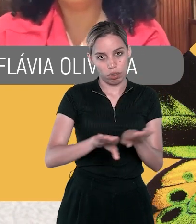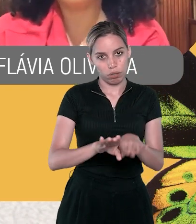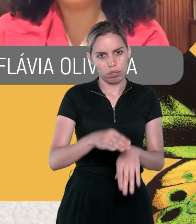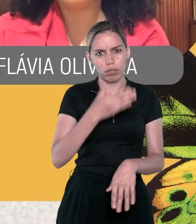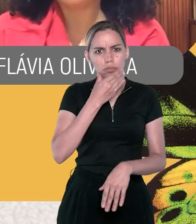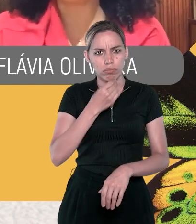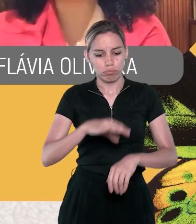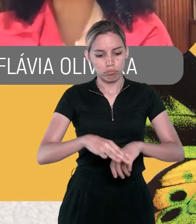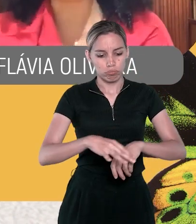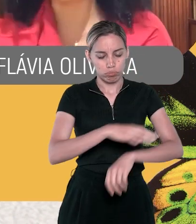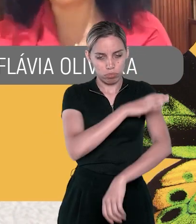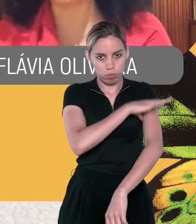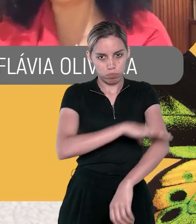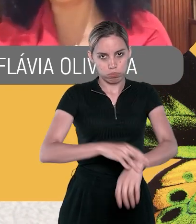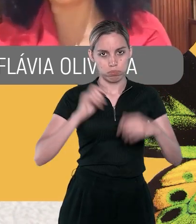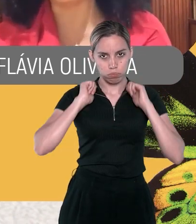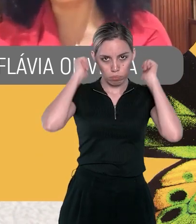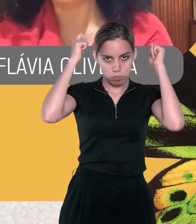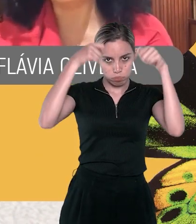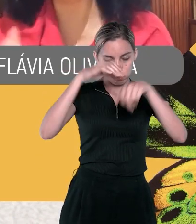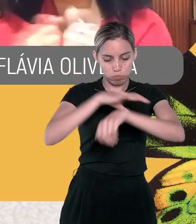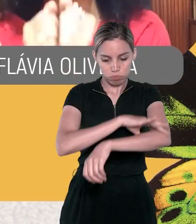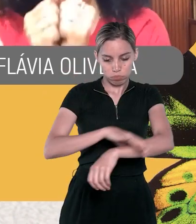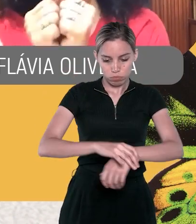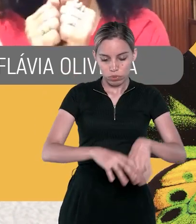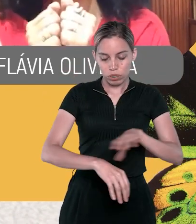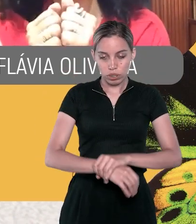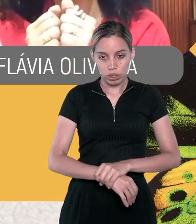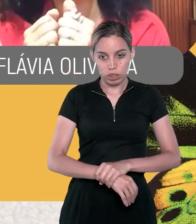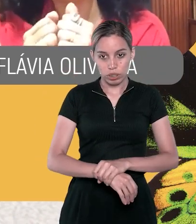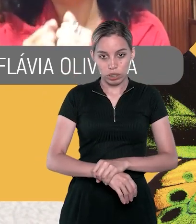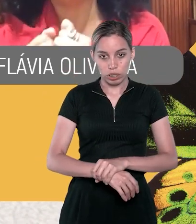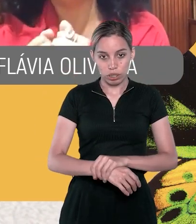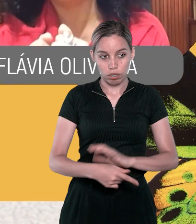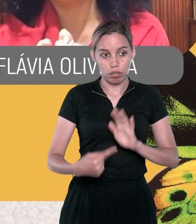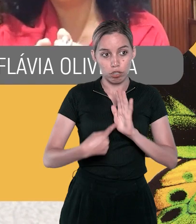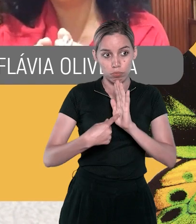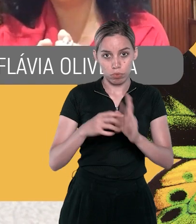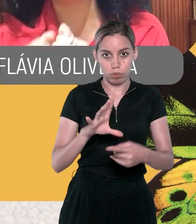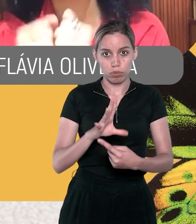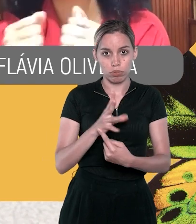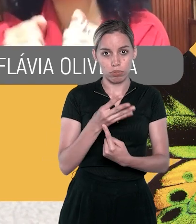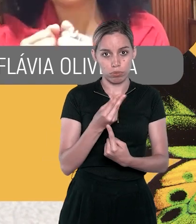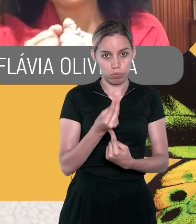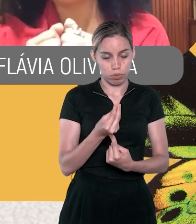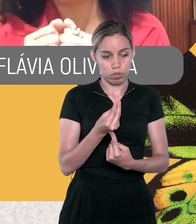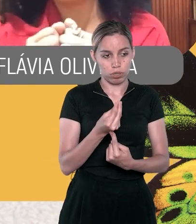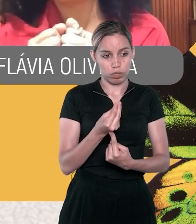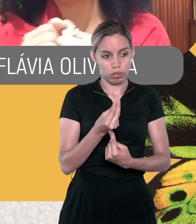né? Como um artista, é ponto de tensão,